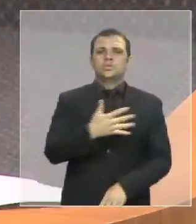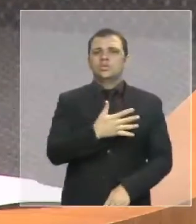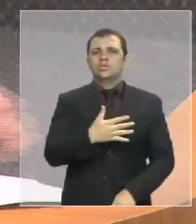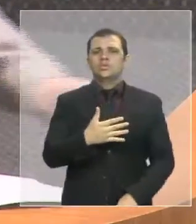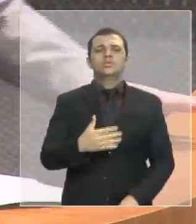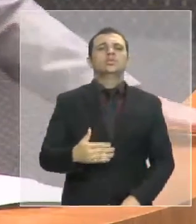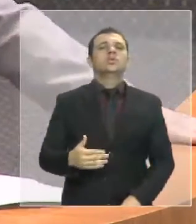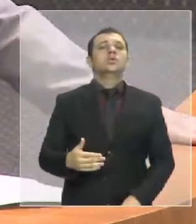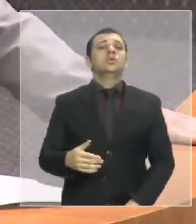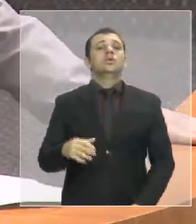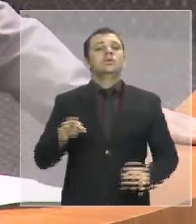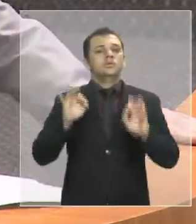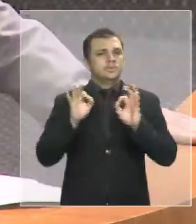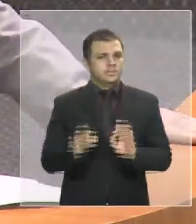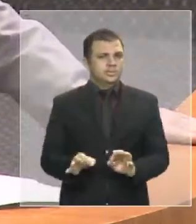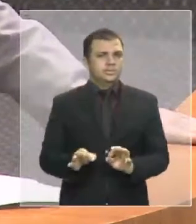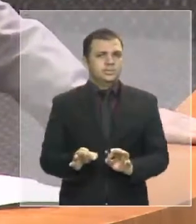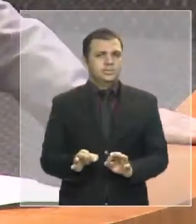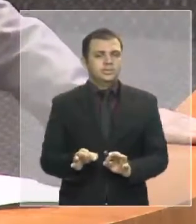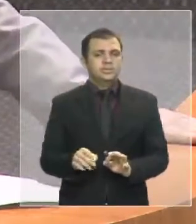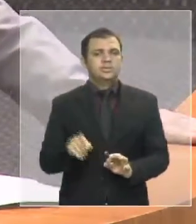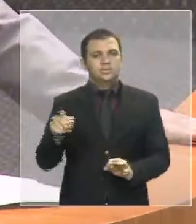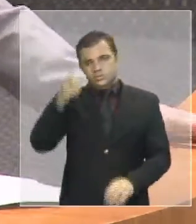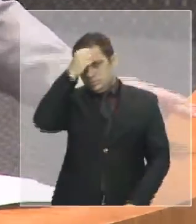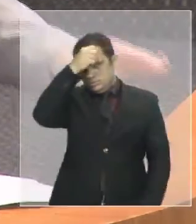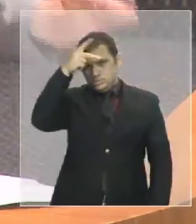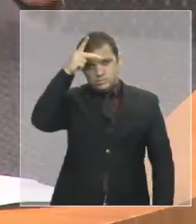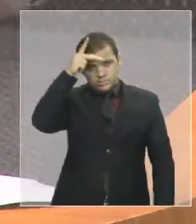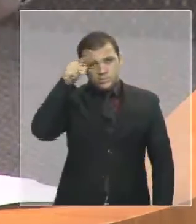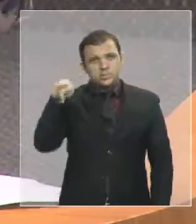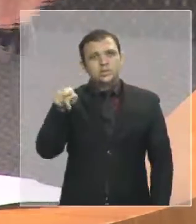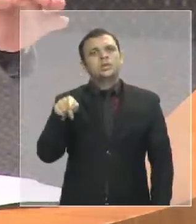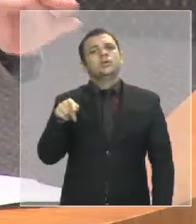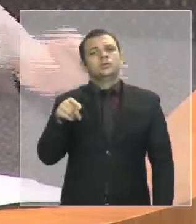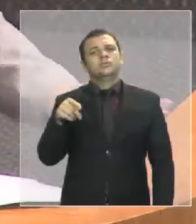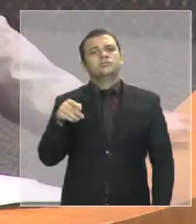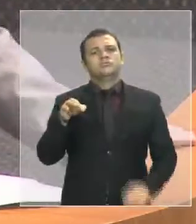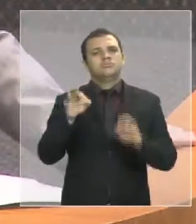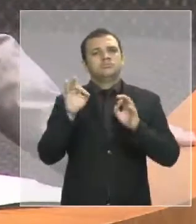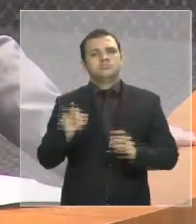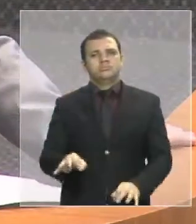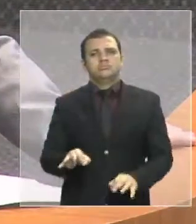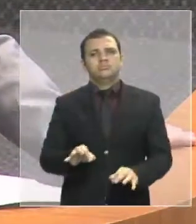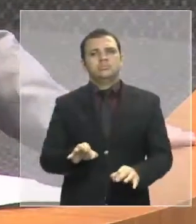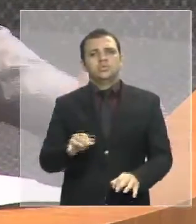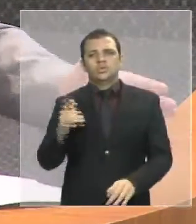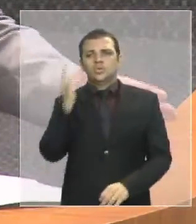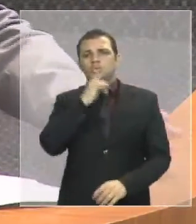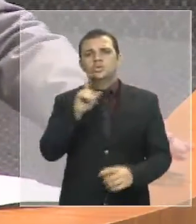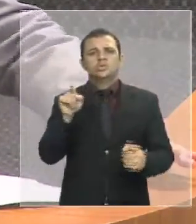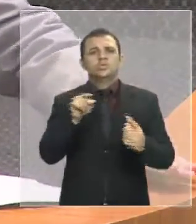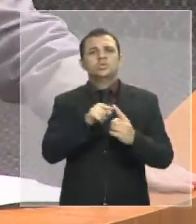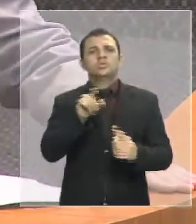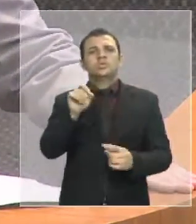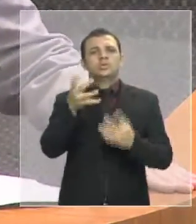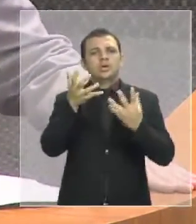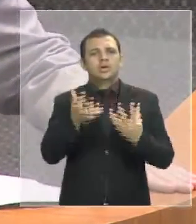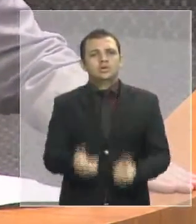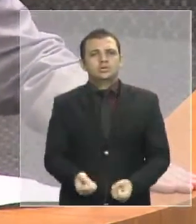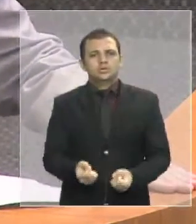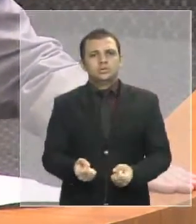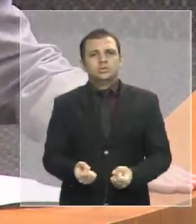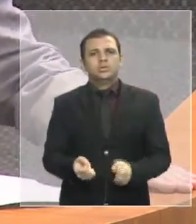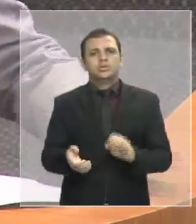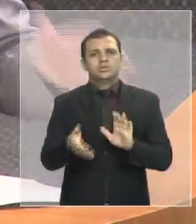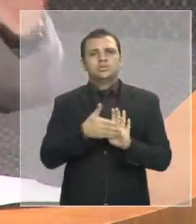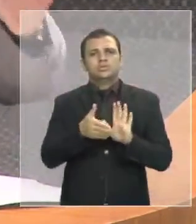com certeza o prefeito acerta em cheio quando abraça esta